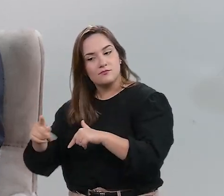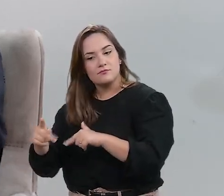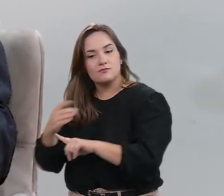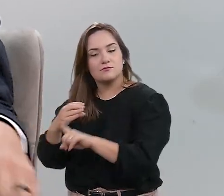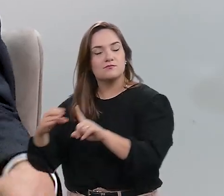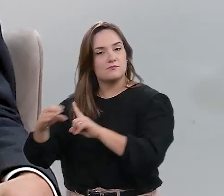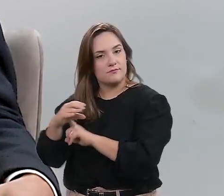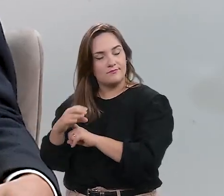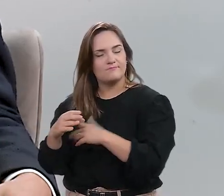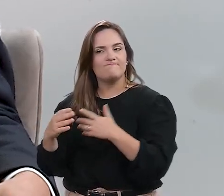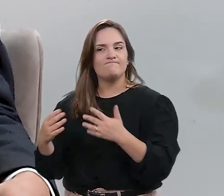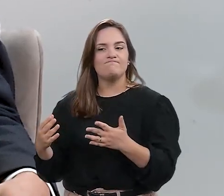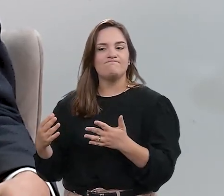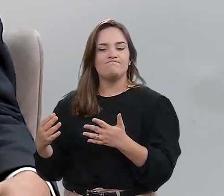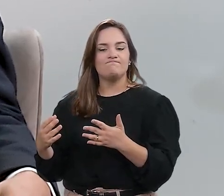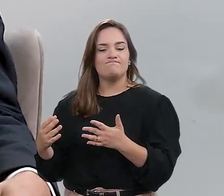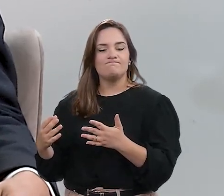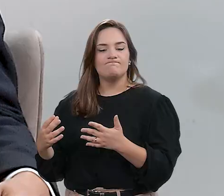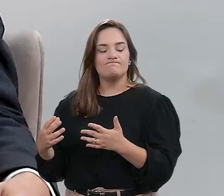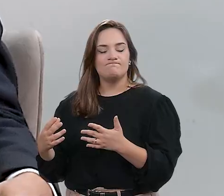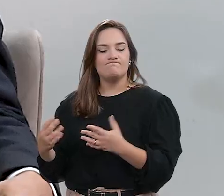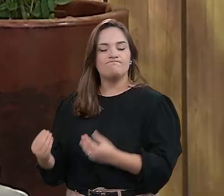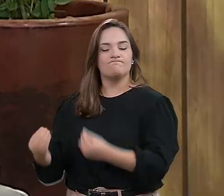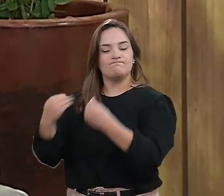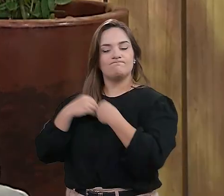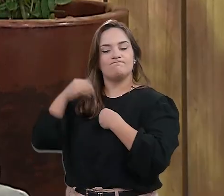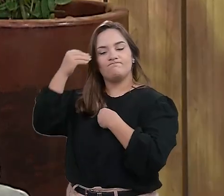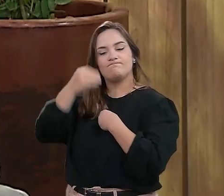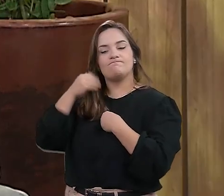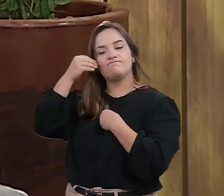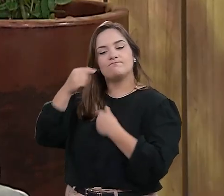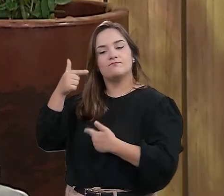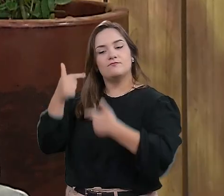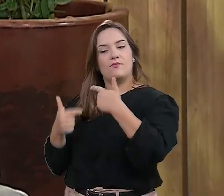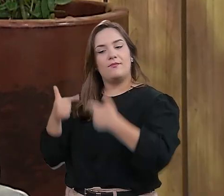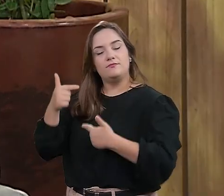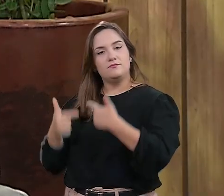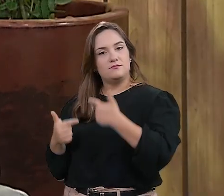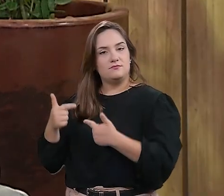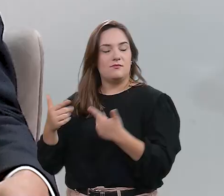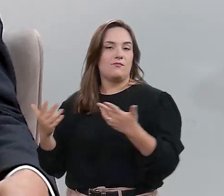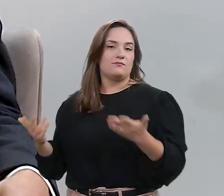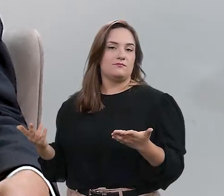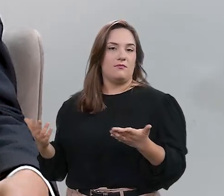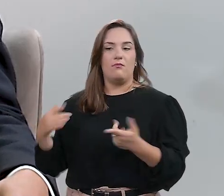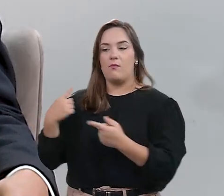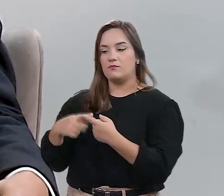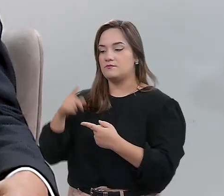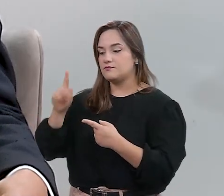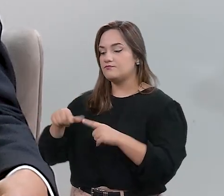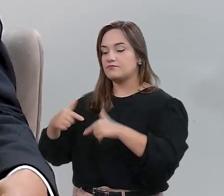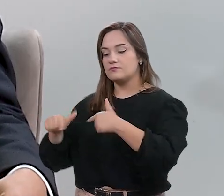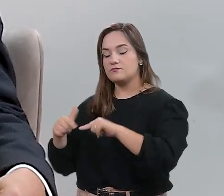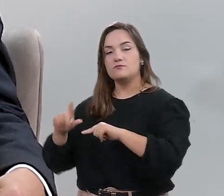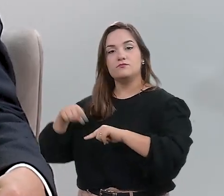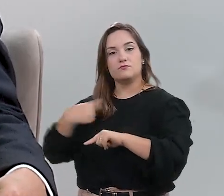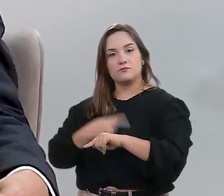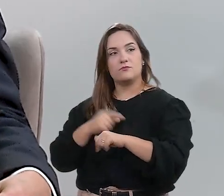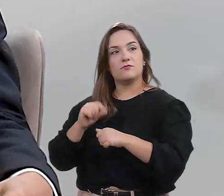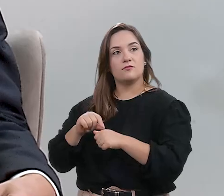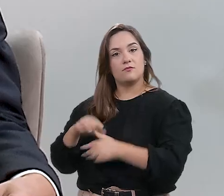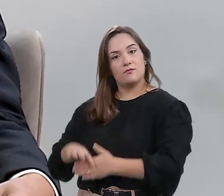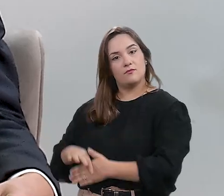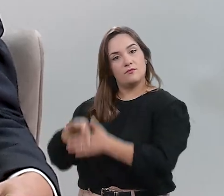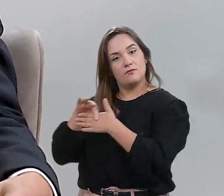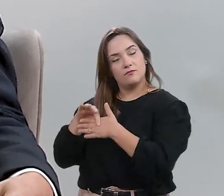essa comunidade. E isso me deu formação política, né, porque era um trabalho em que nós